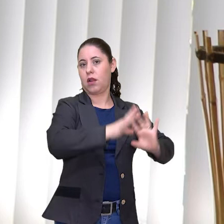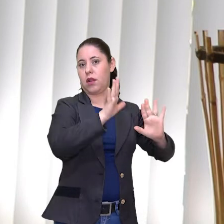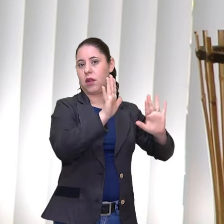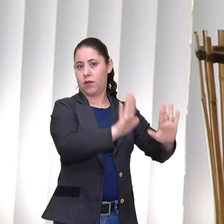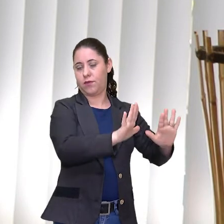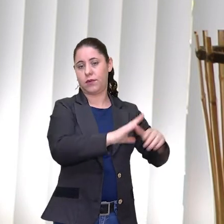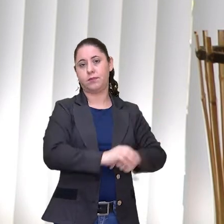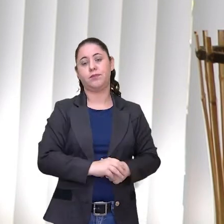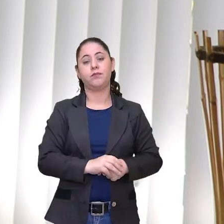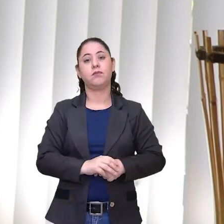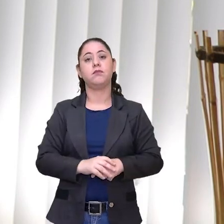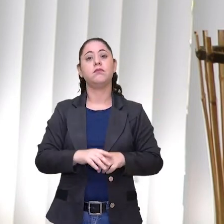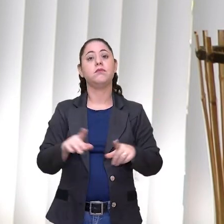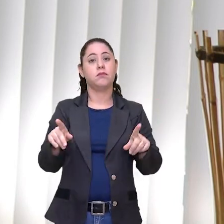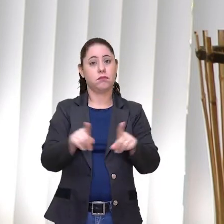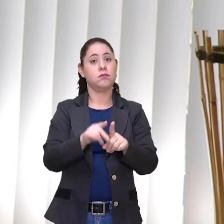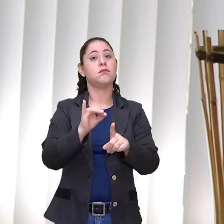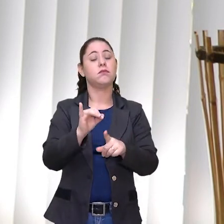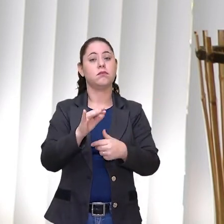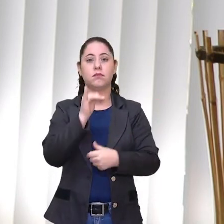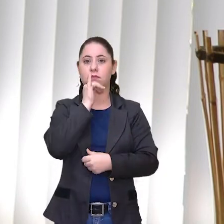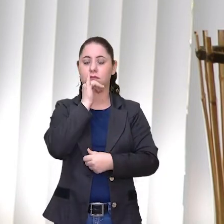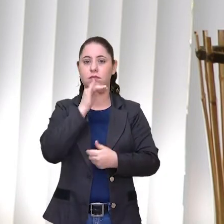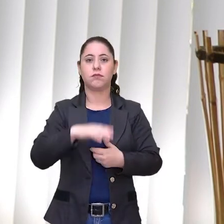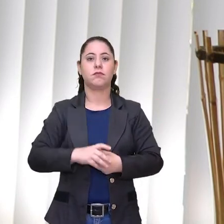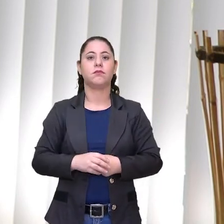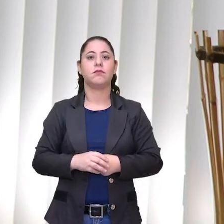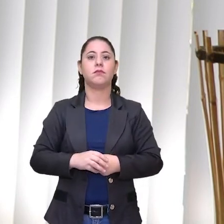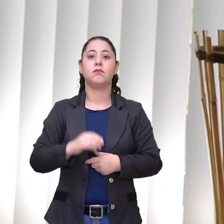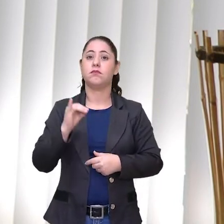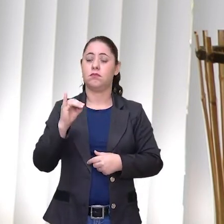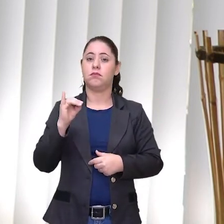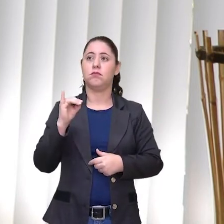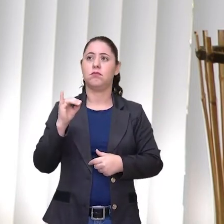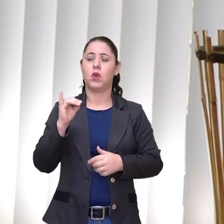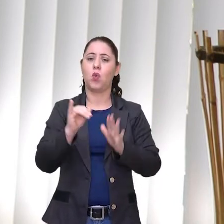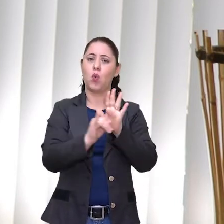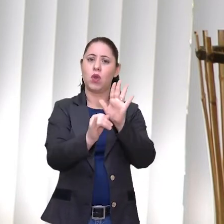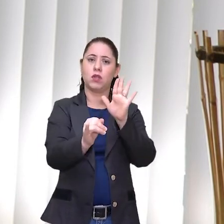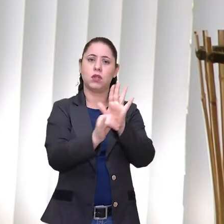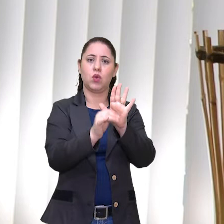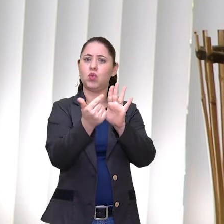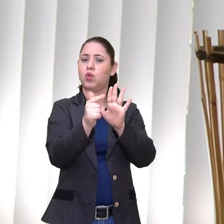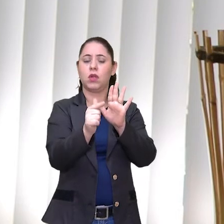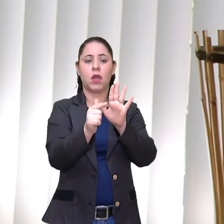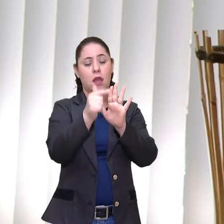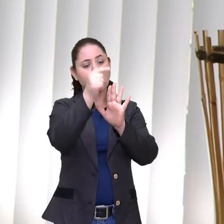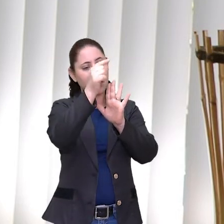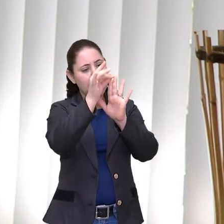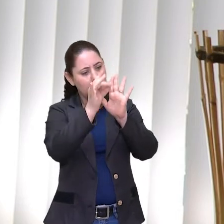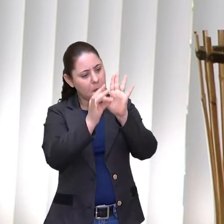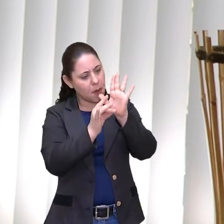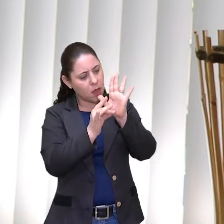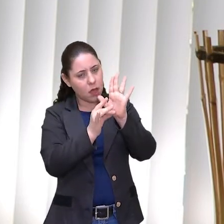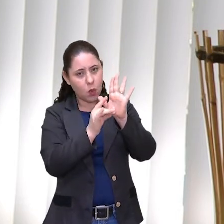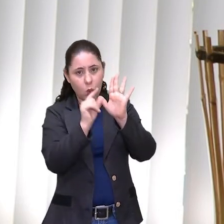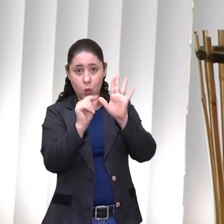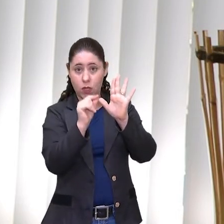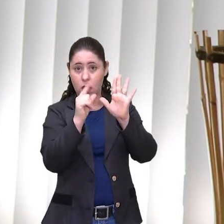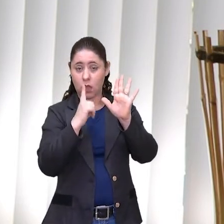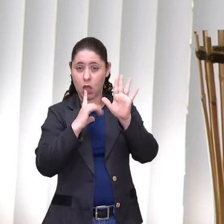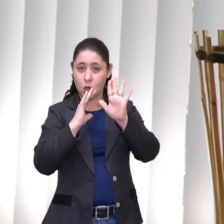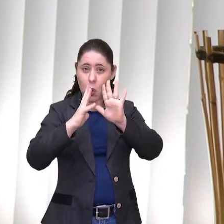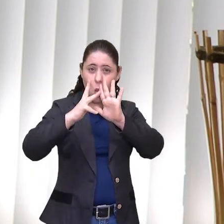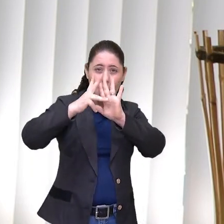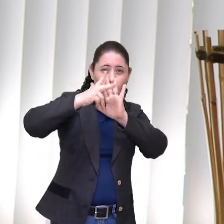ele. E também se identificado uma outra situação onde o edital, porventura, não tenha previsto todos